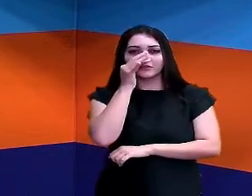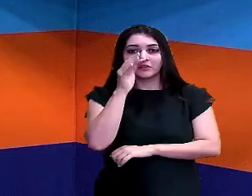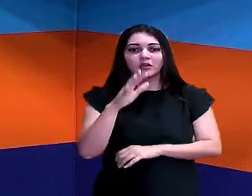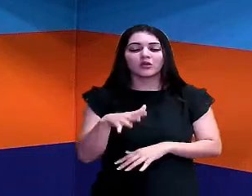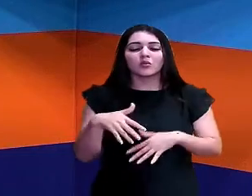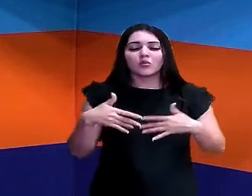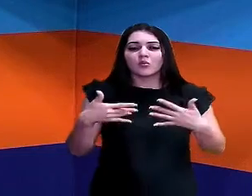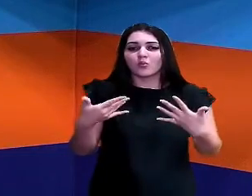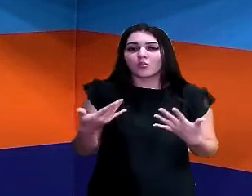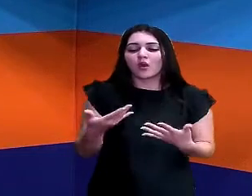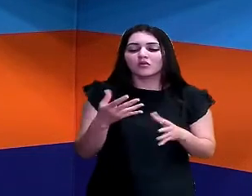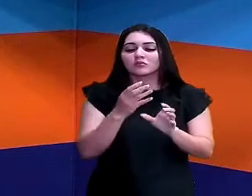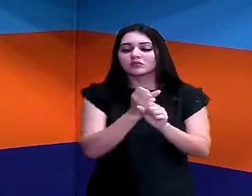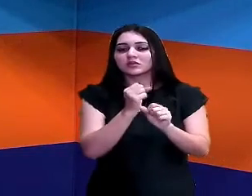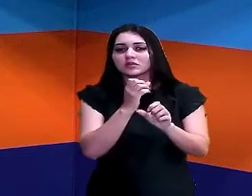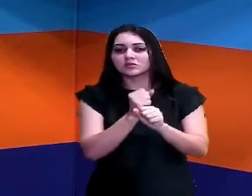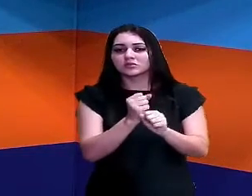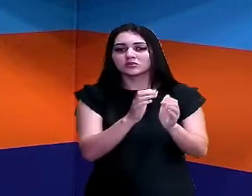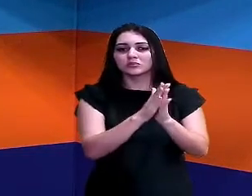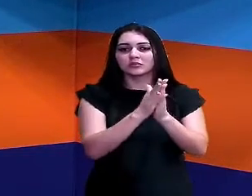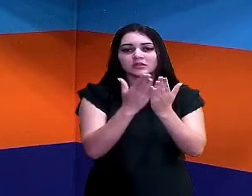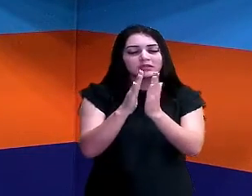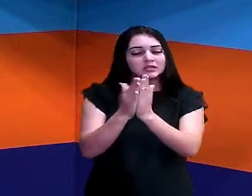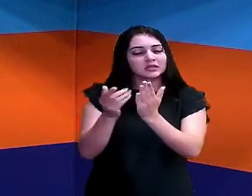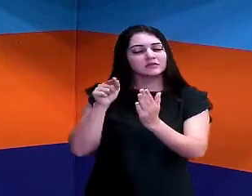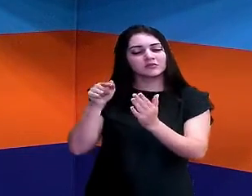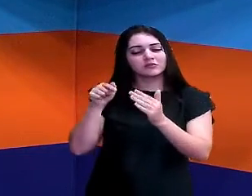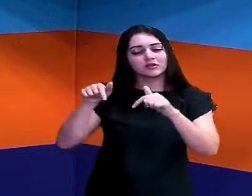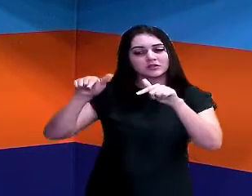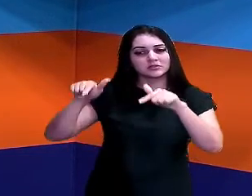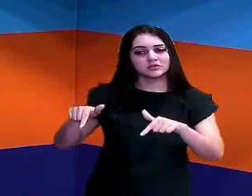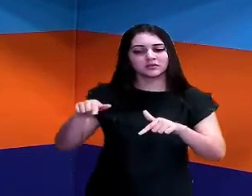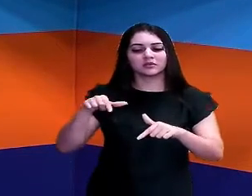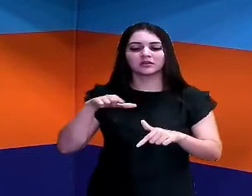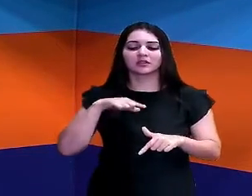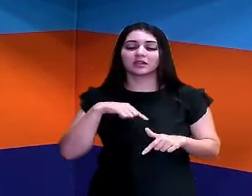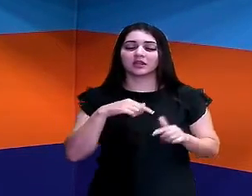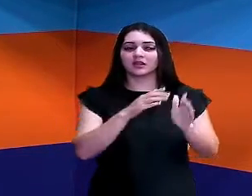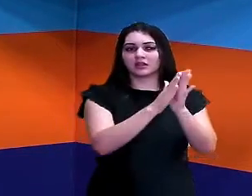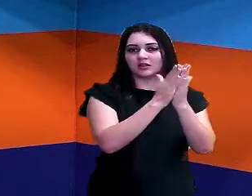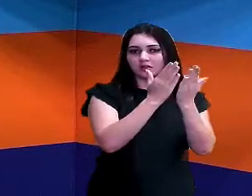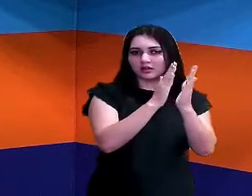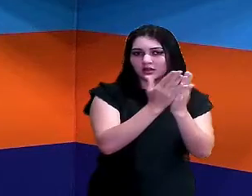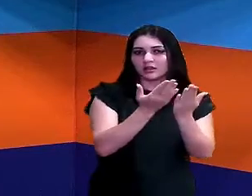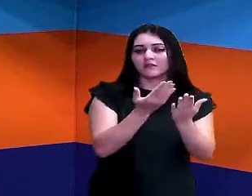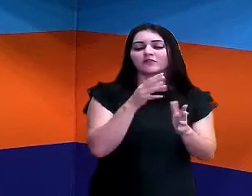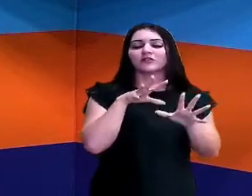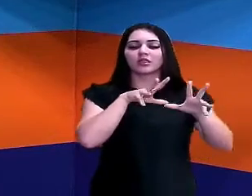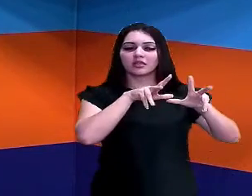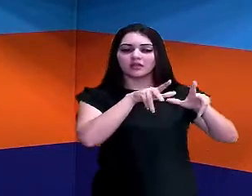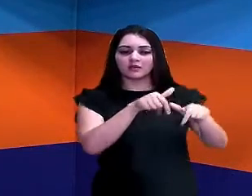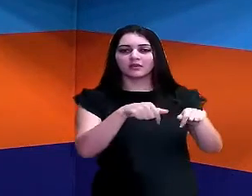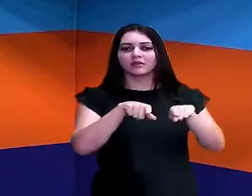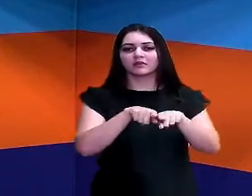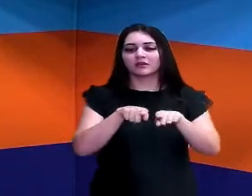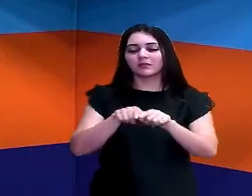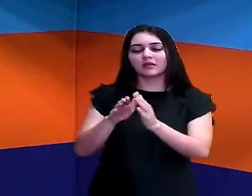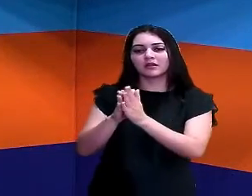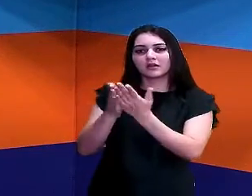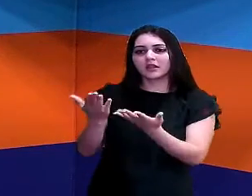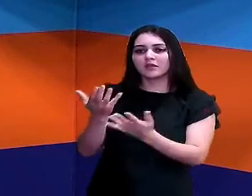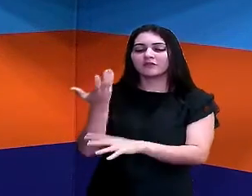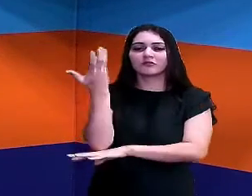nessa prateleira? Então eu tenho livros de planta, livros de animais e eu quero saber quantos